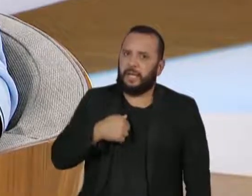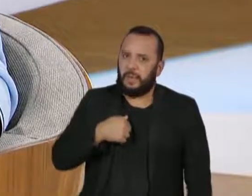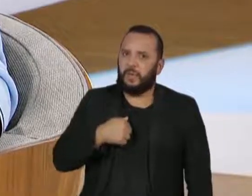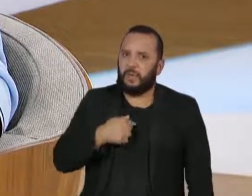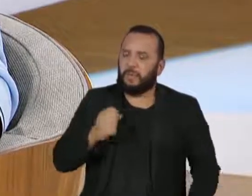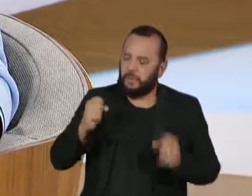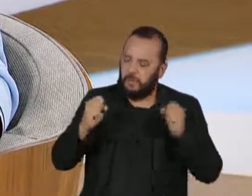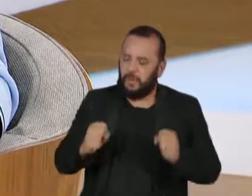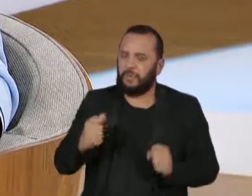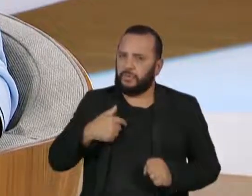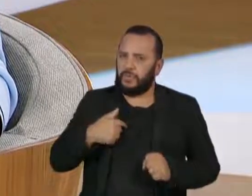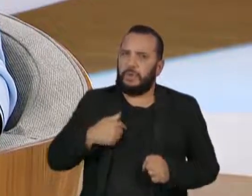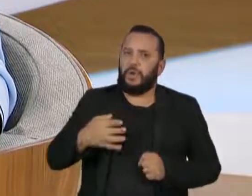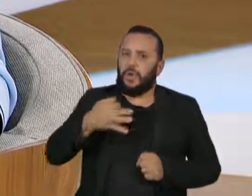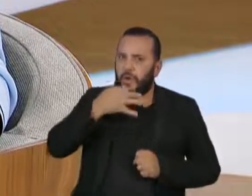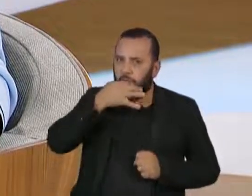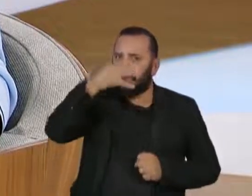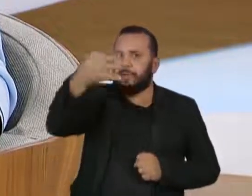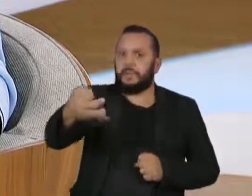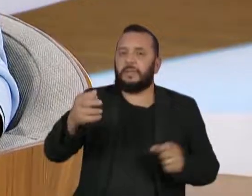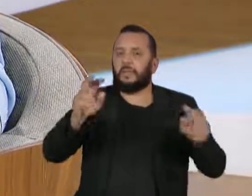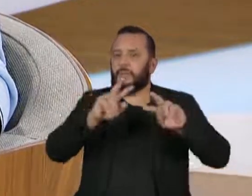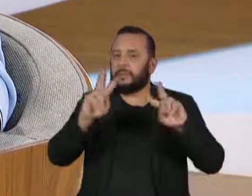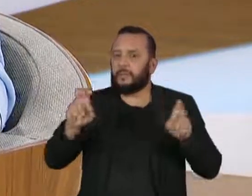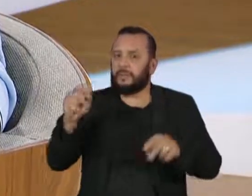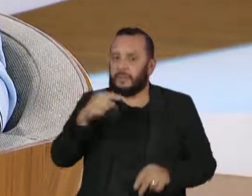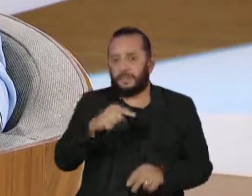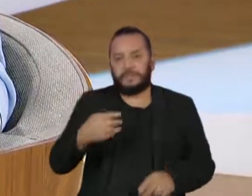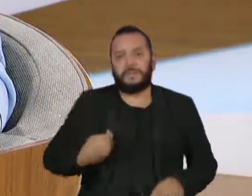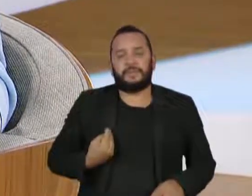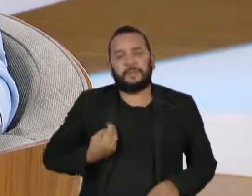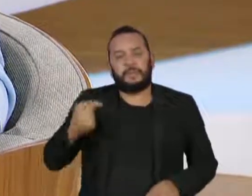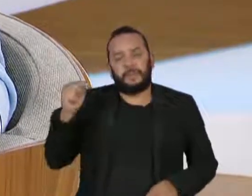em relação a isso. E eu estou aqui tentando até hoje